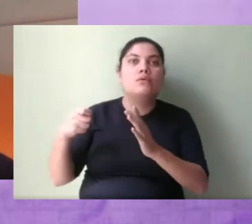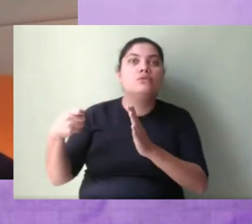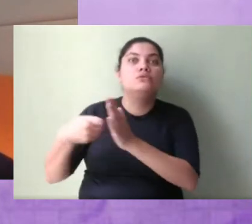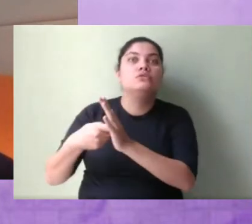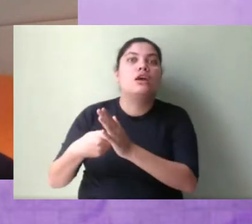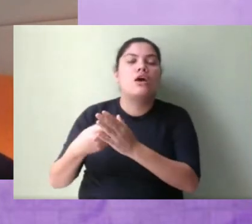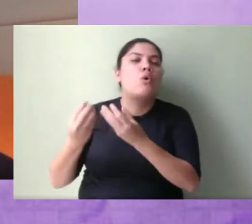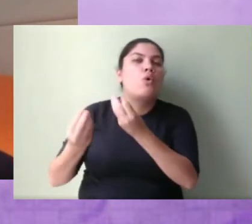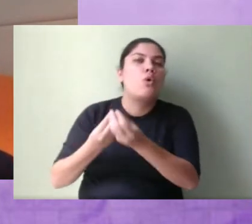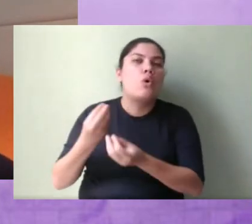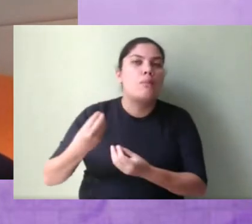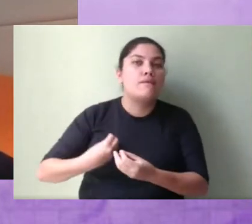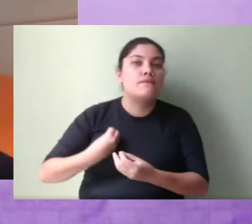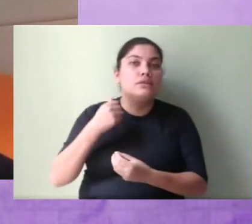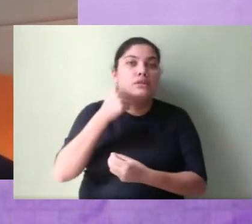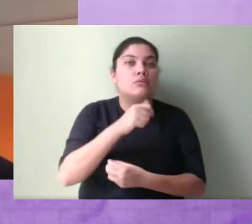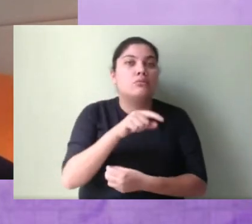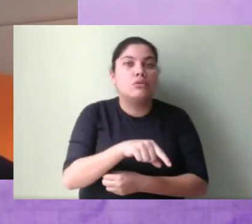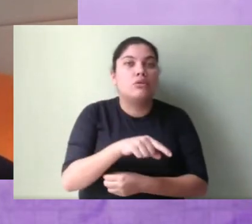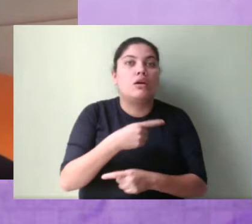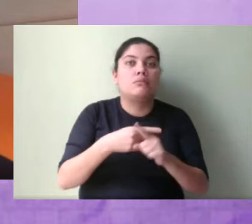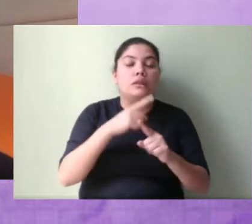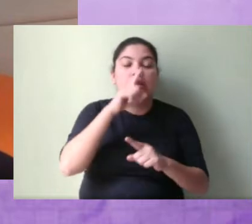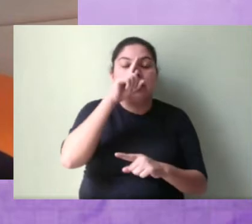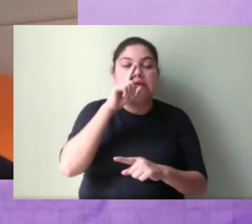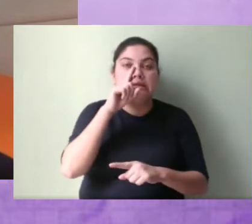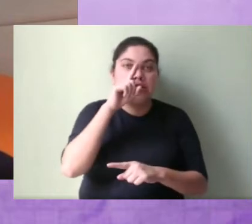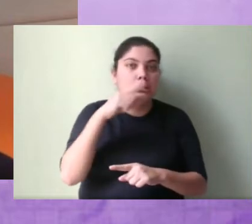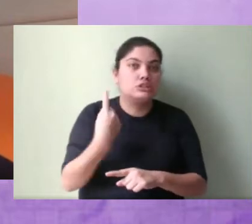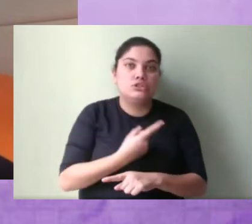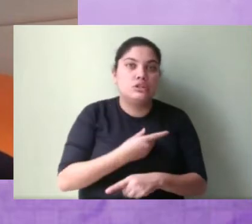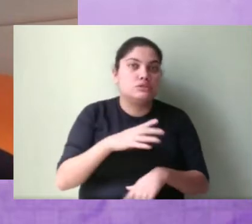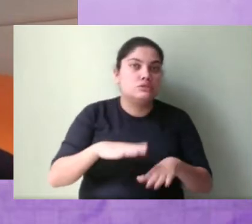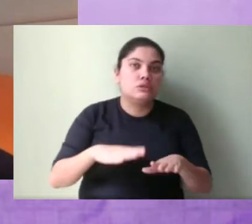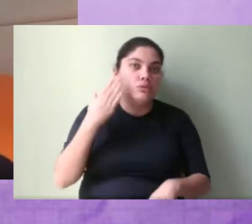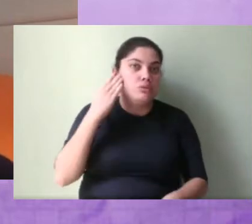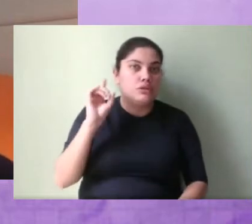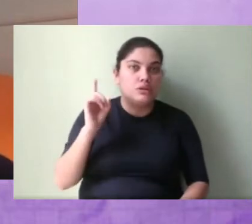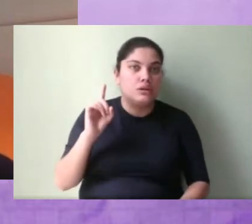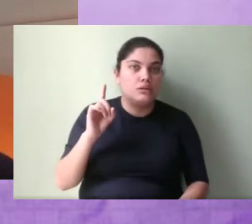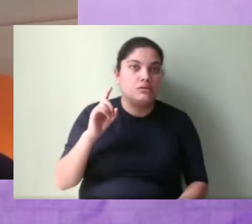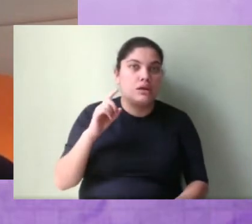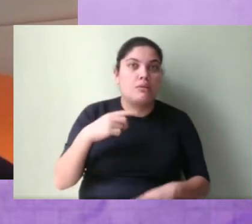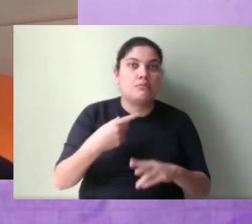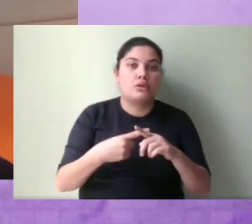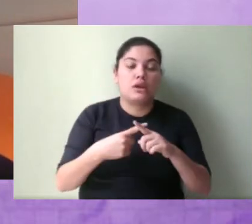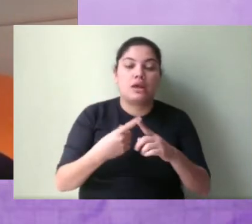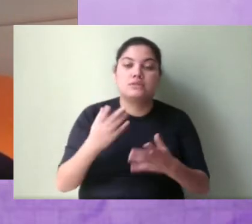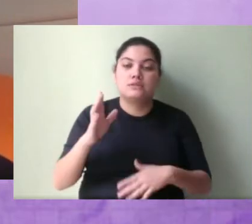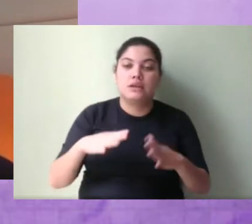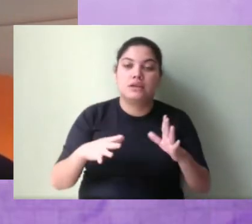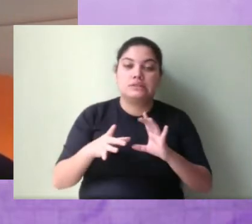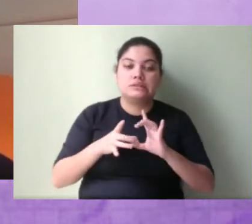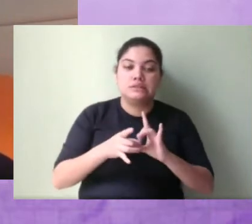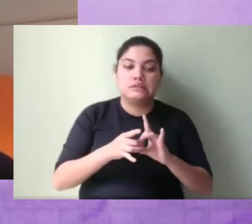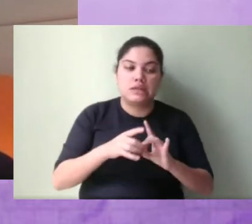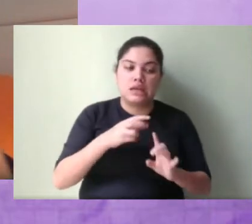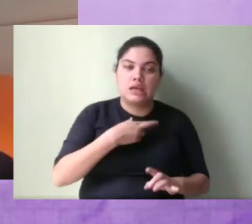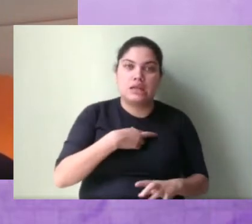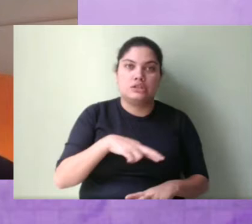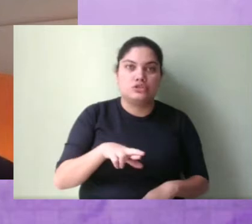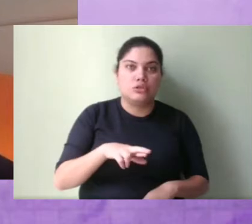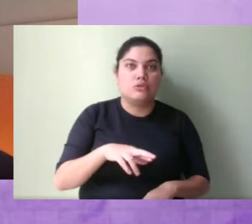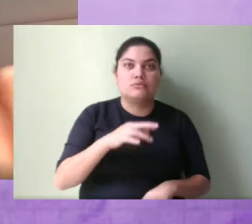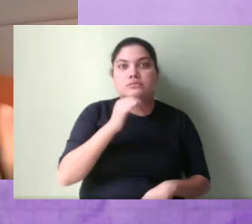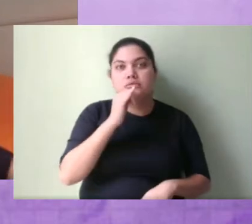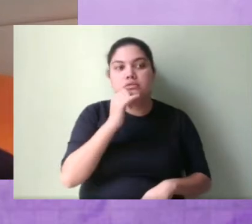pelos filhos. Se eu for lá e vou denunciar, como é que vai ser o impacto pós? para essa mulher, porque a gente está falando de uma